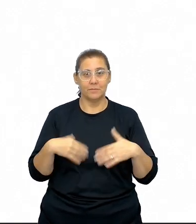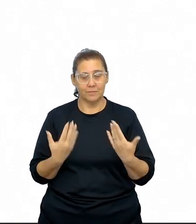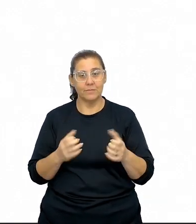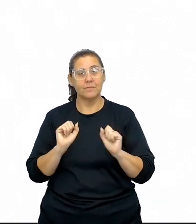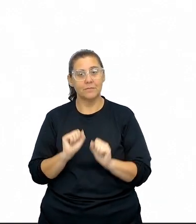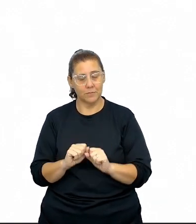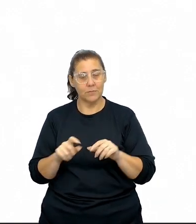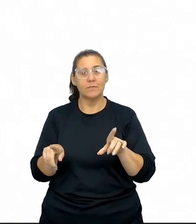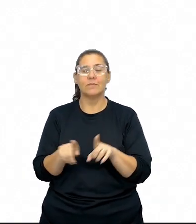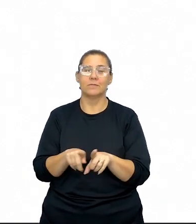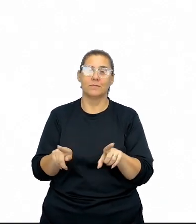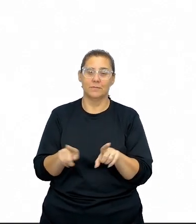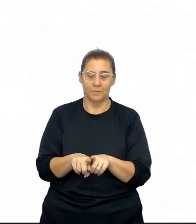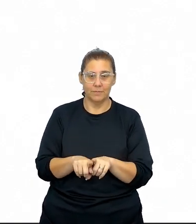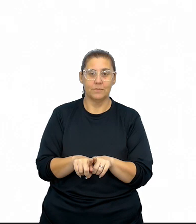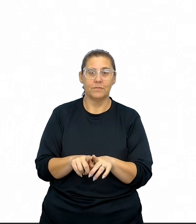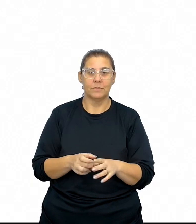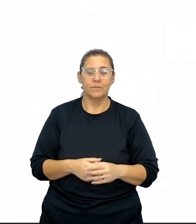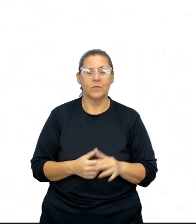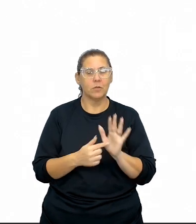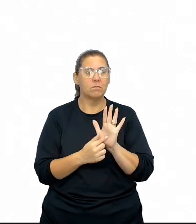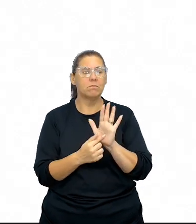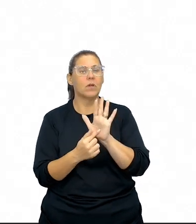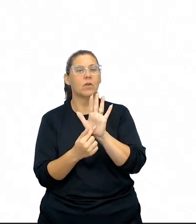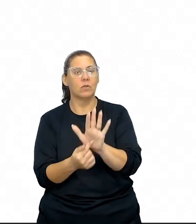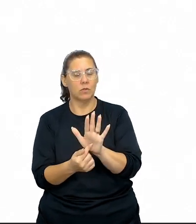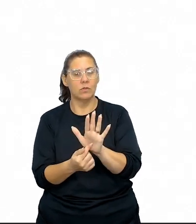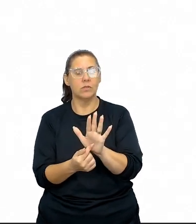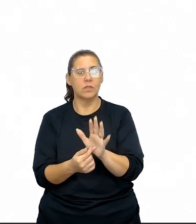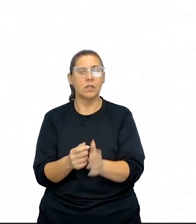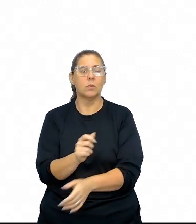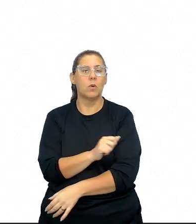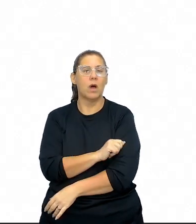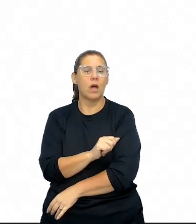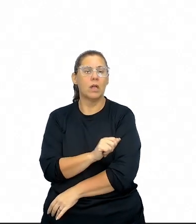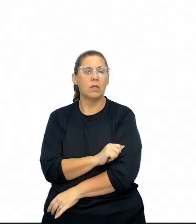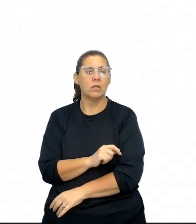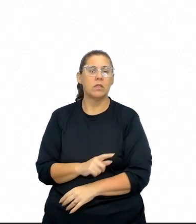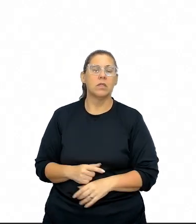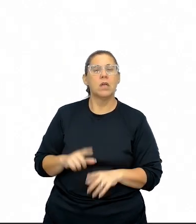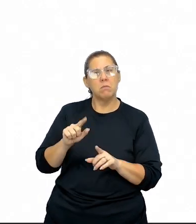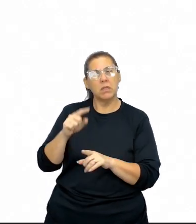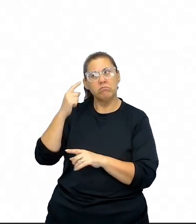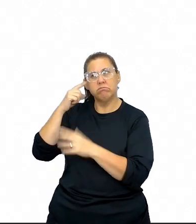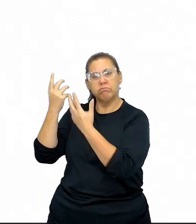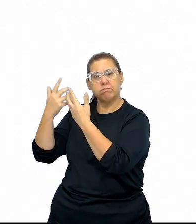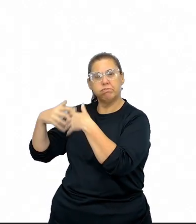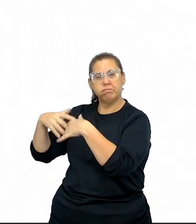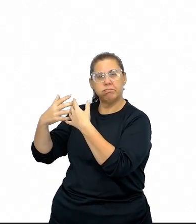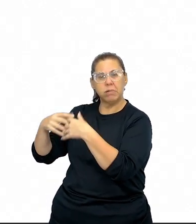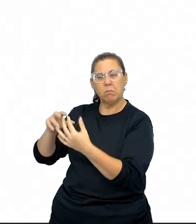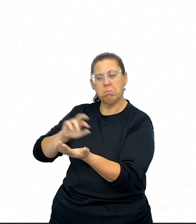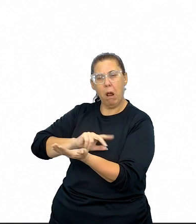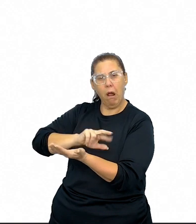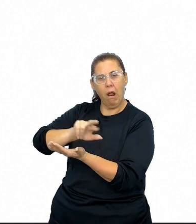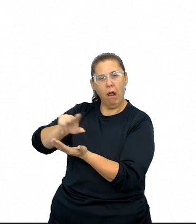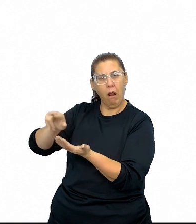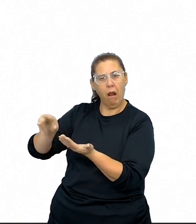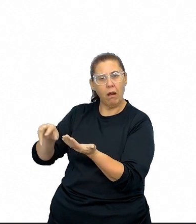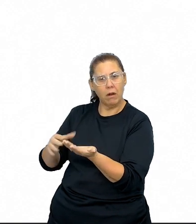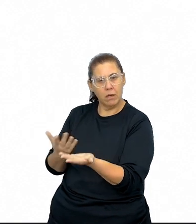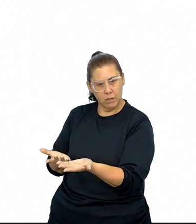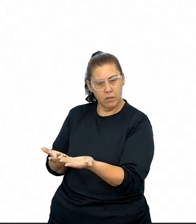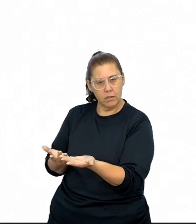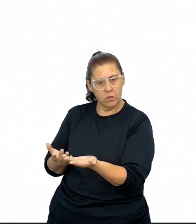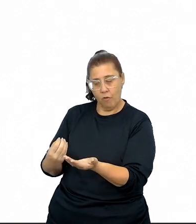podemos, inclusive, apresentar aos estudantes para que eles possam refletir sobre a diversidade, né,